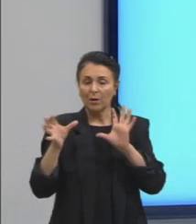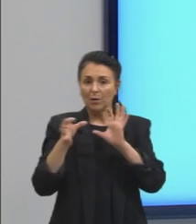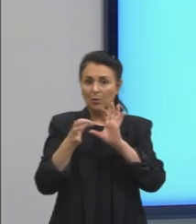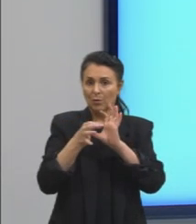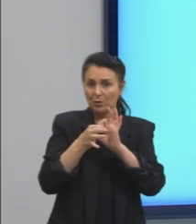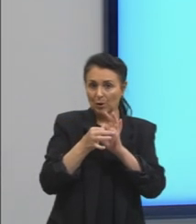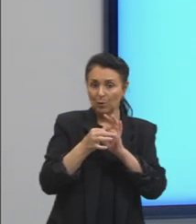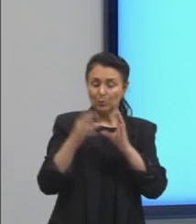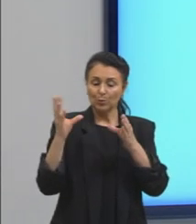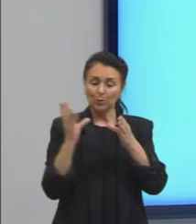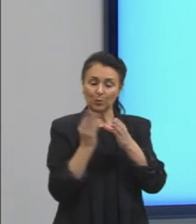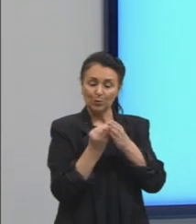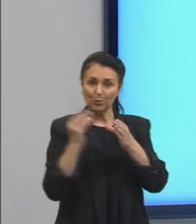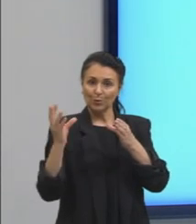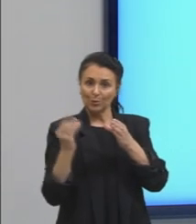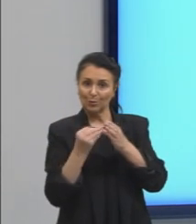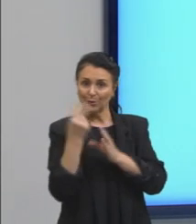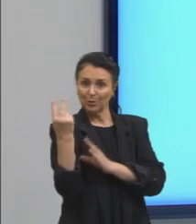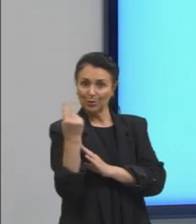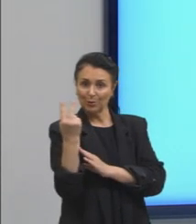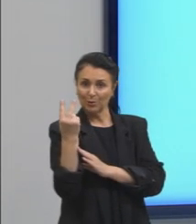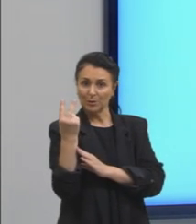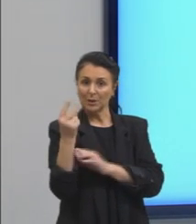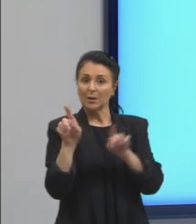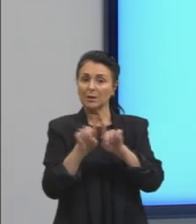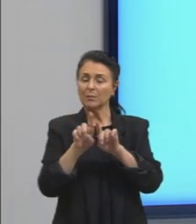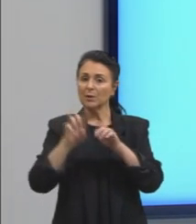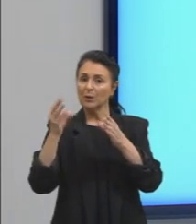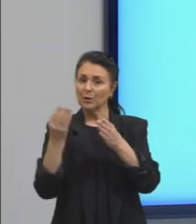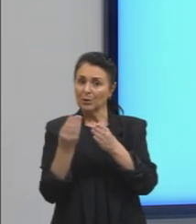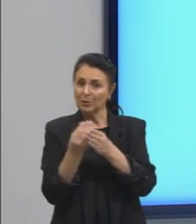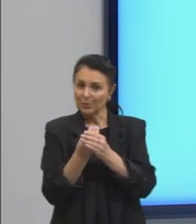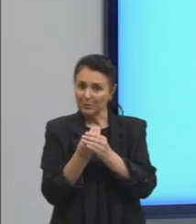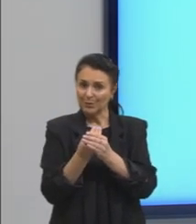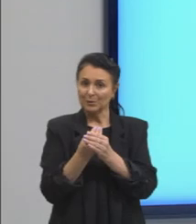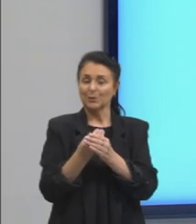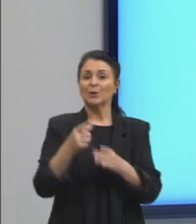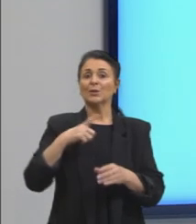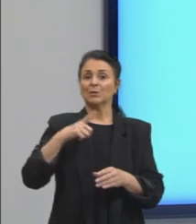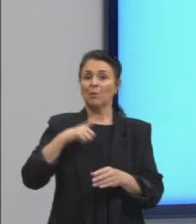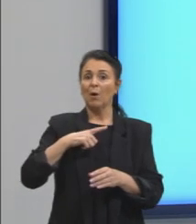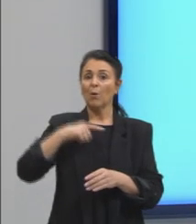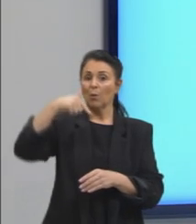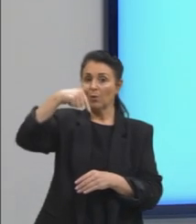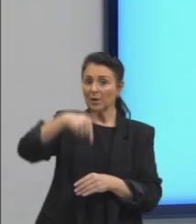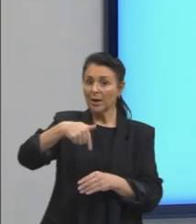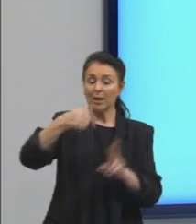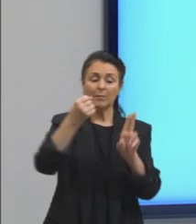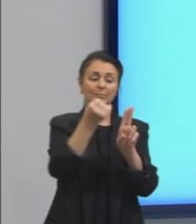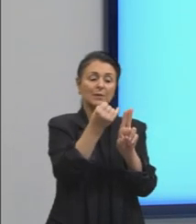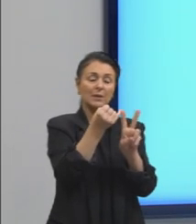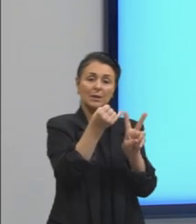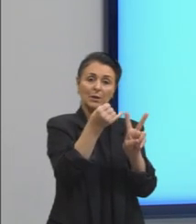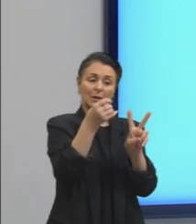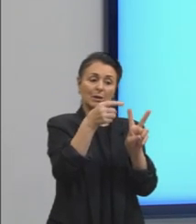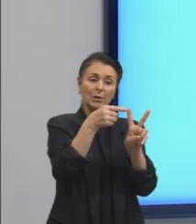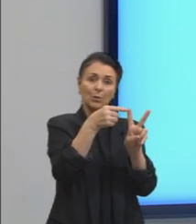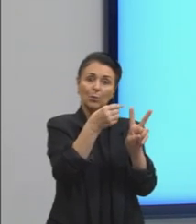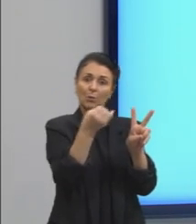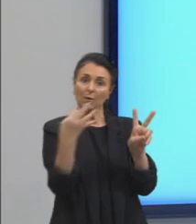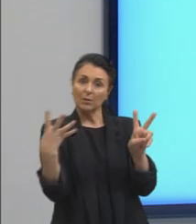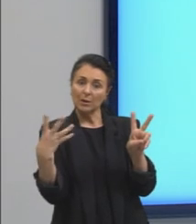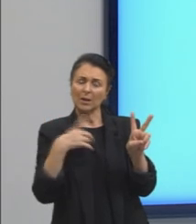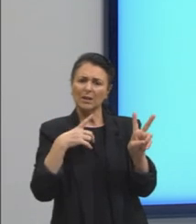entre o conjunto dos números racionais e o conjunto dos números irracionais Existem várias propriedades a